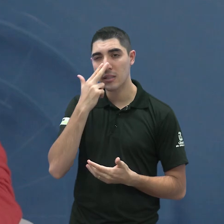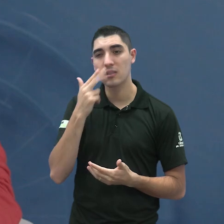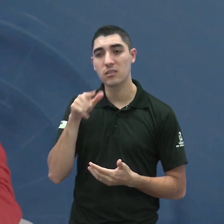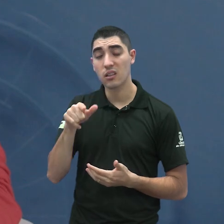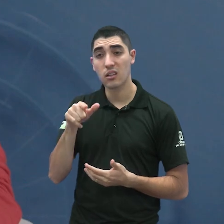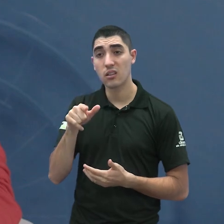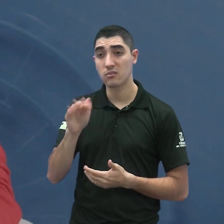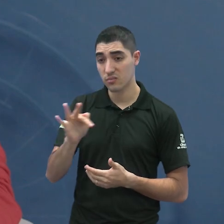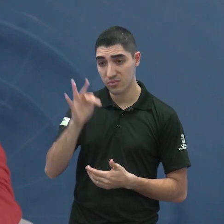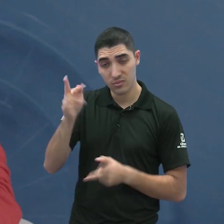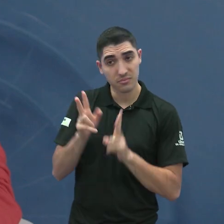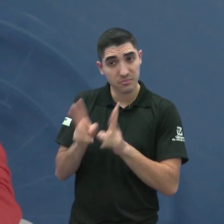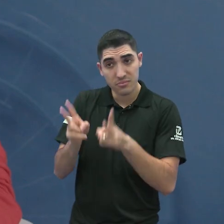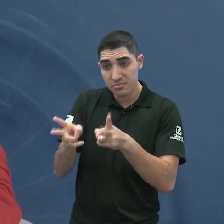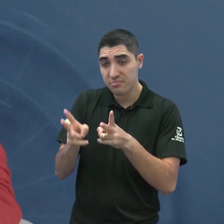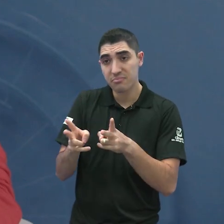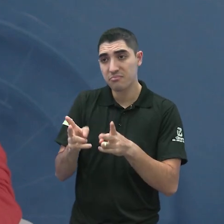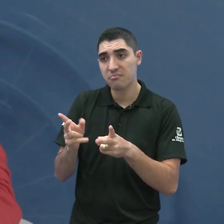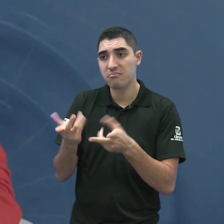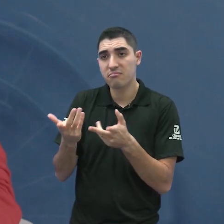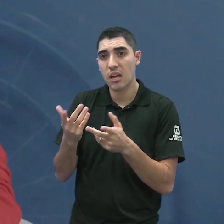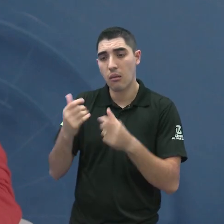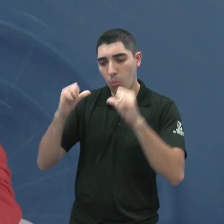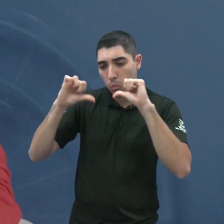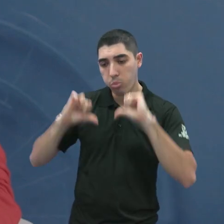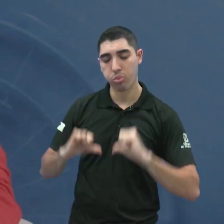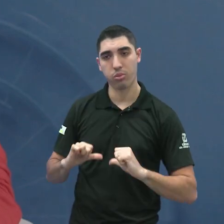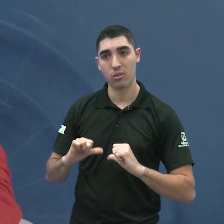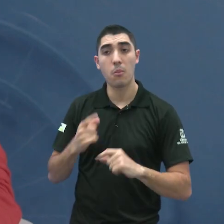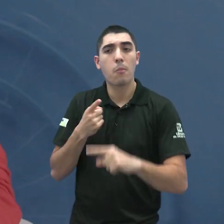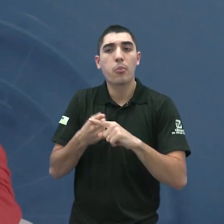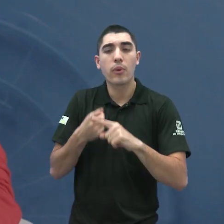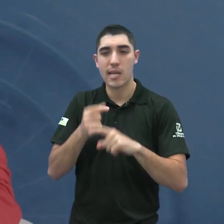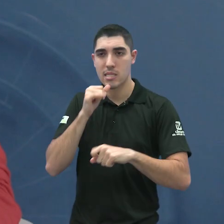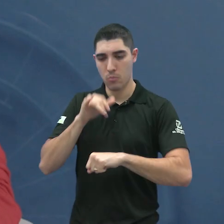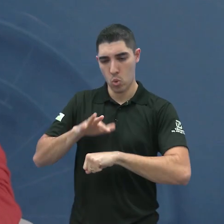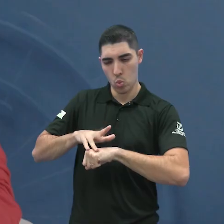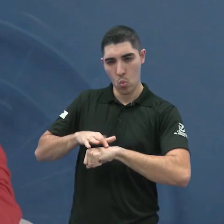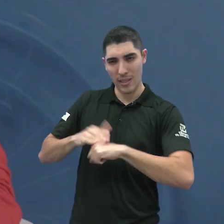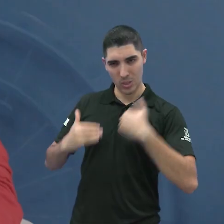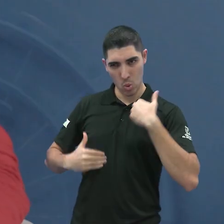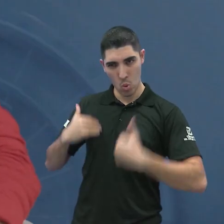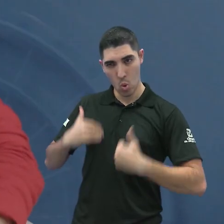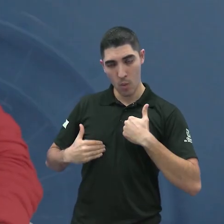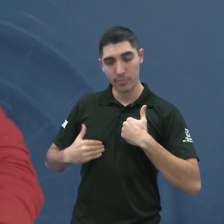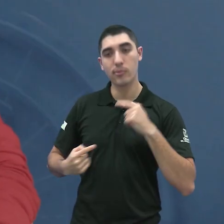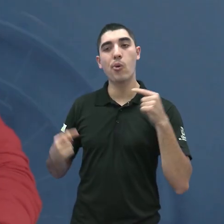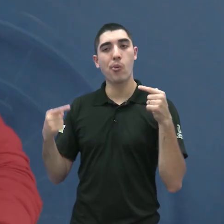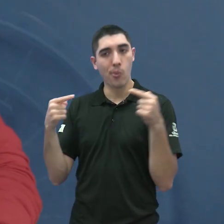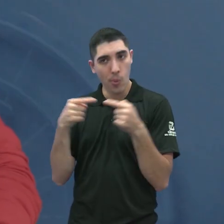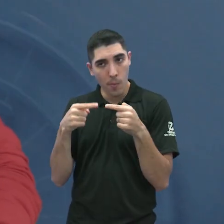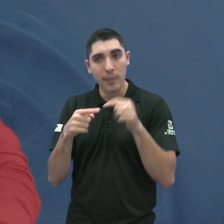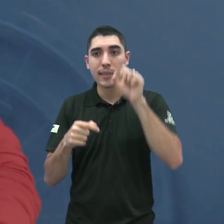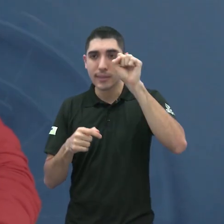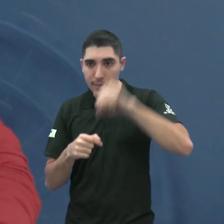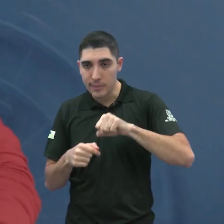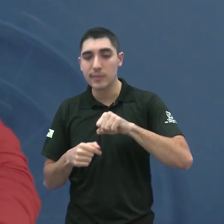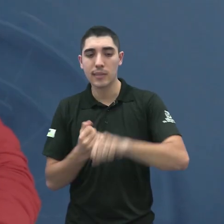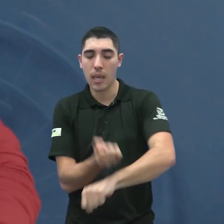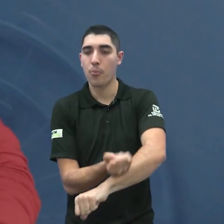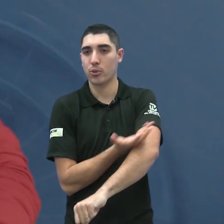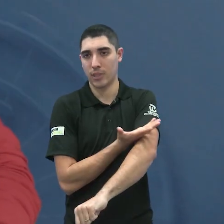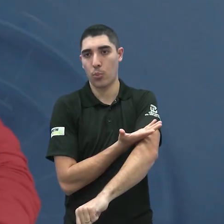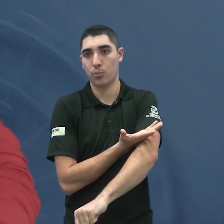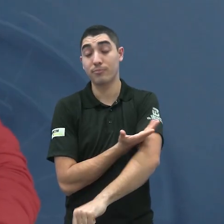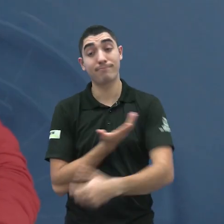vivenciar essa triste estatística. Porque as doenças físicas, elas estão sim relacionadas às dores